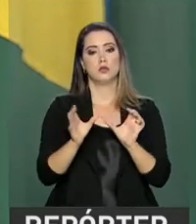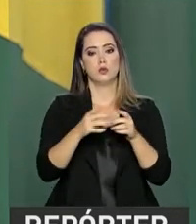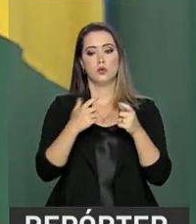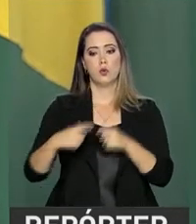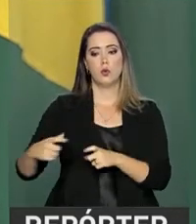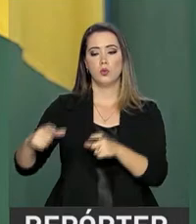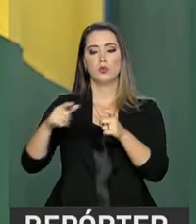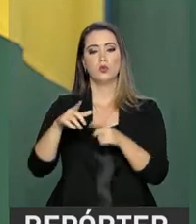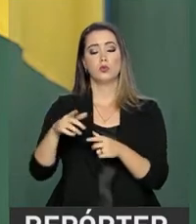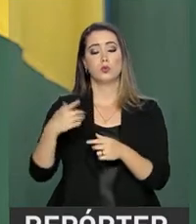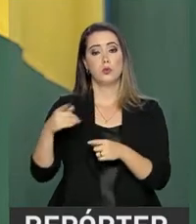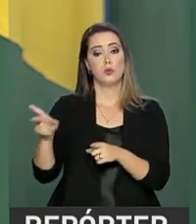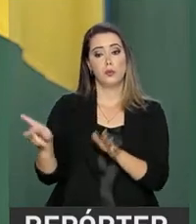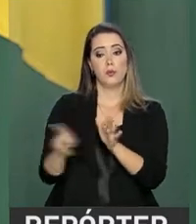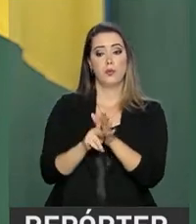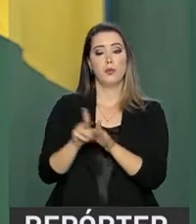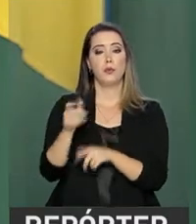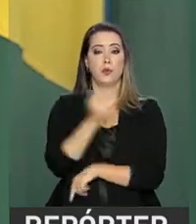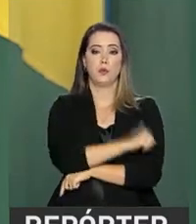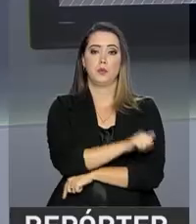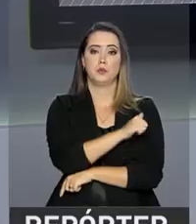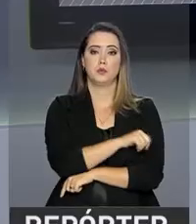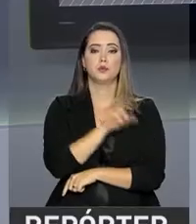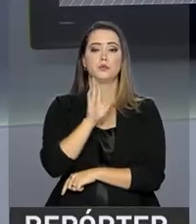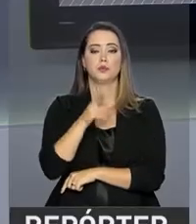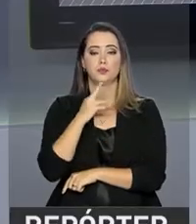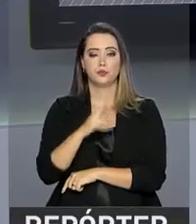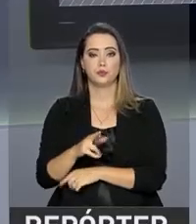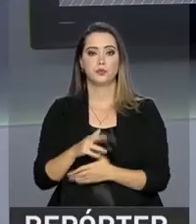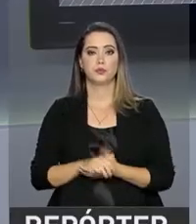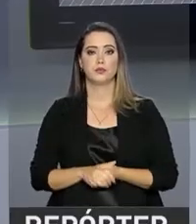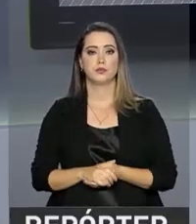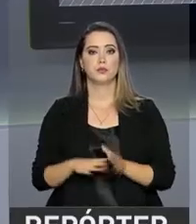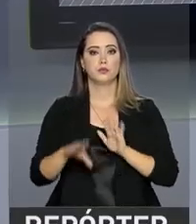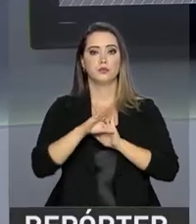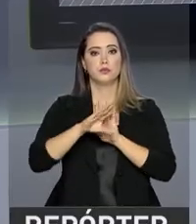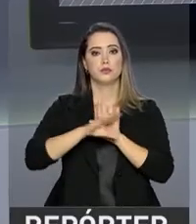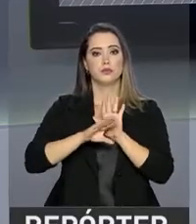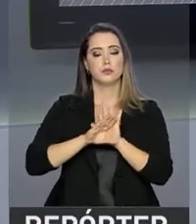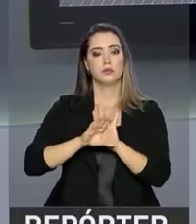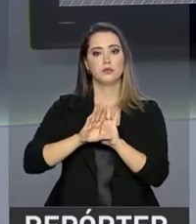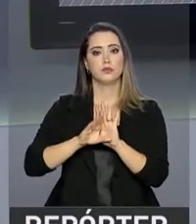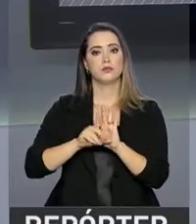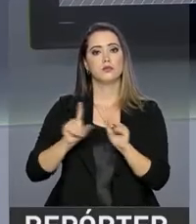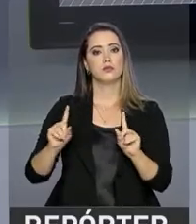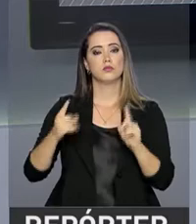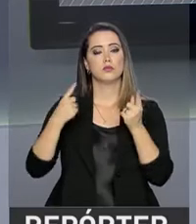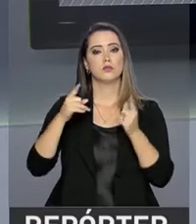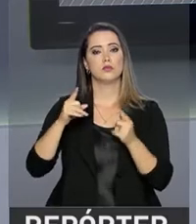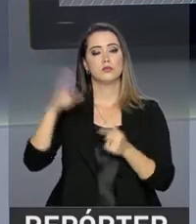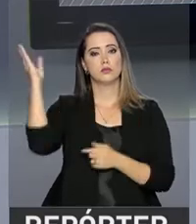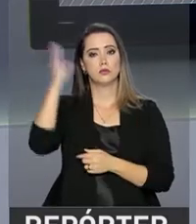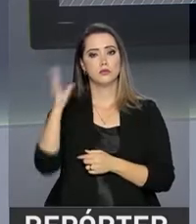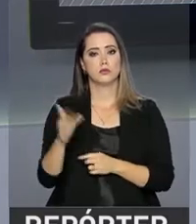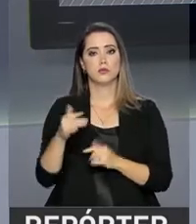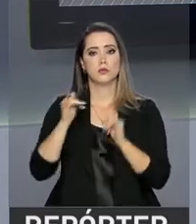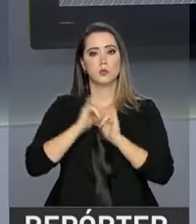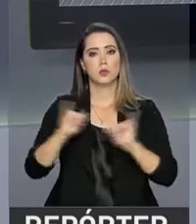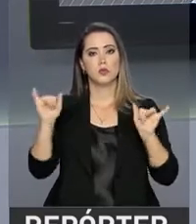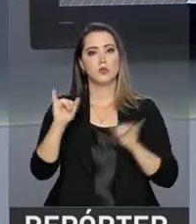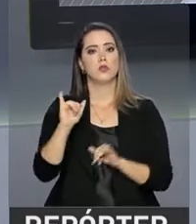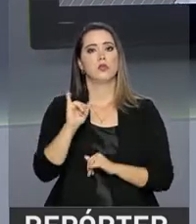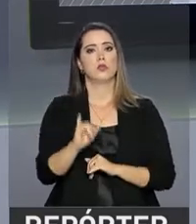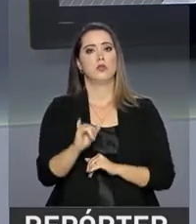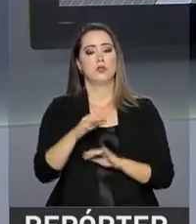locais já mostra resultados o projeto desafios da nação lançado pelo instituto de